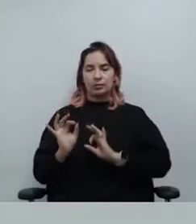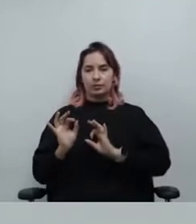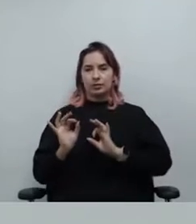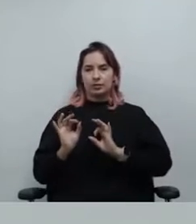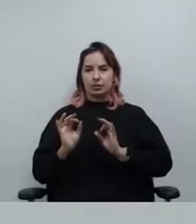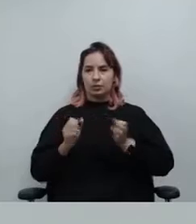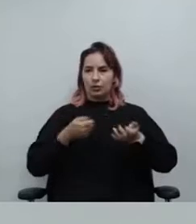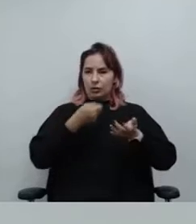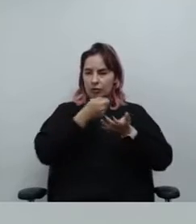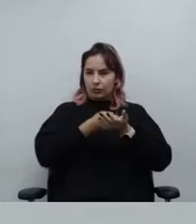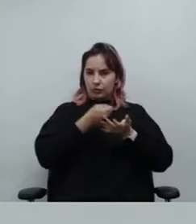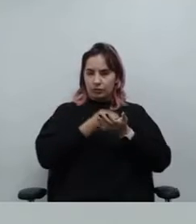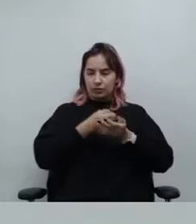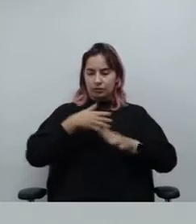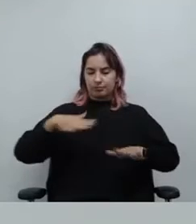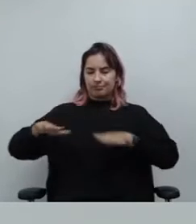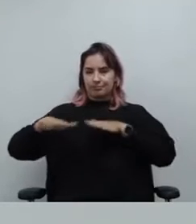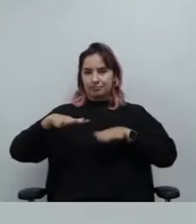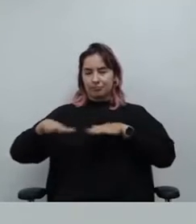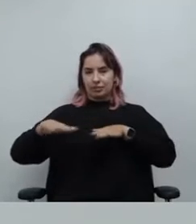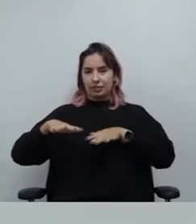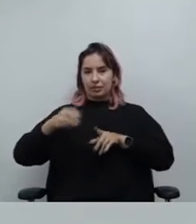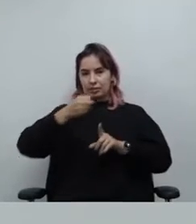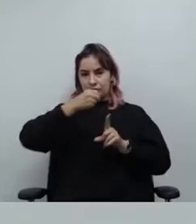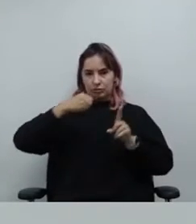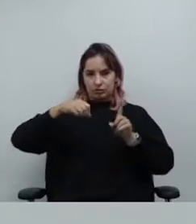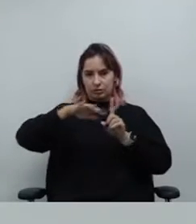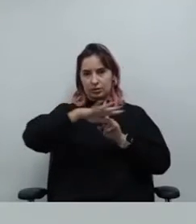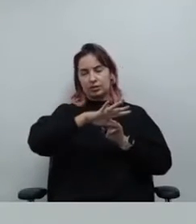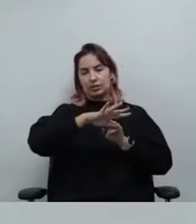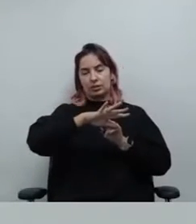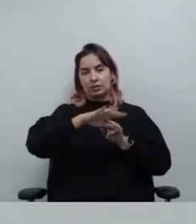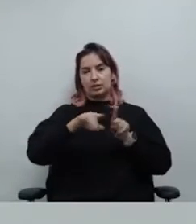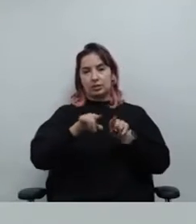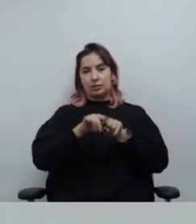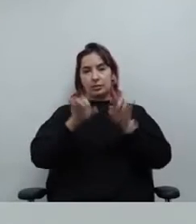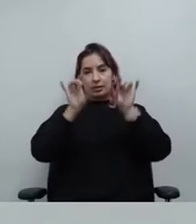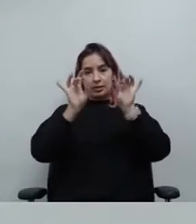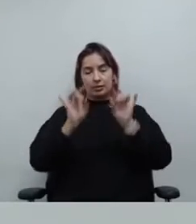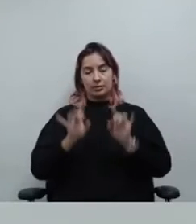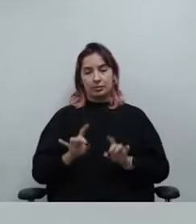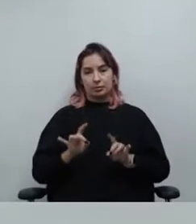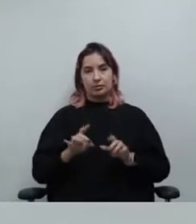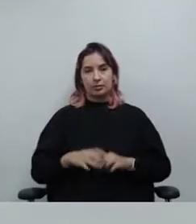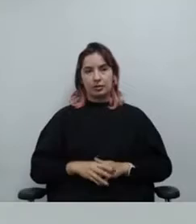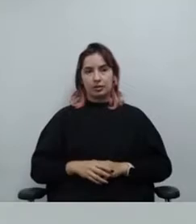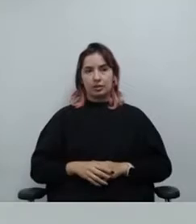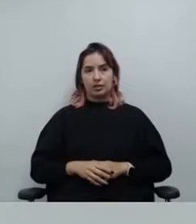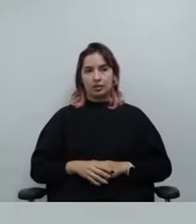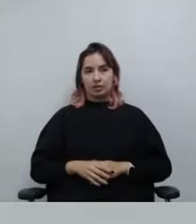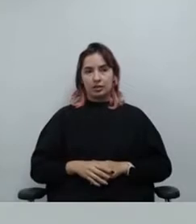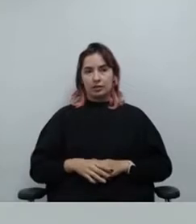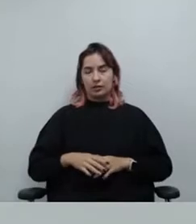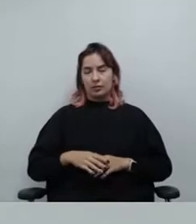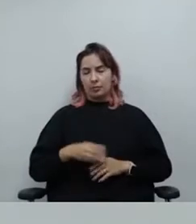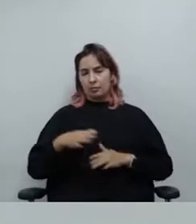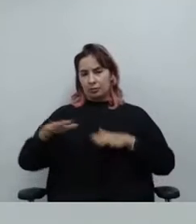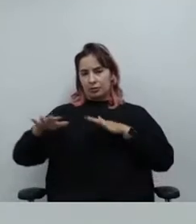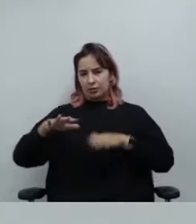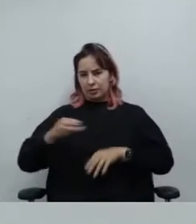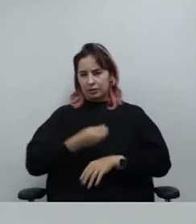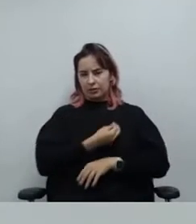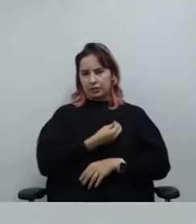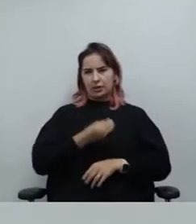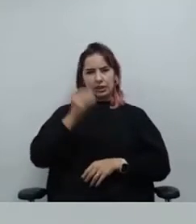o fortalecimento desses movimentos no âmbito social, especialmente aí a partir do movimento Vidas Negras Importam,